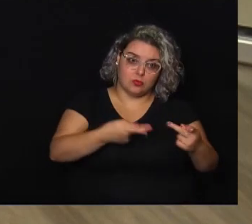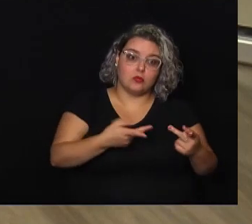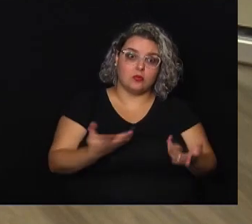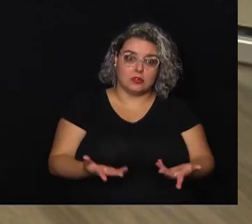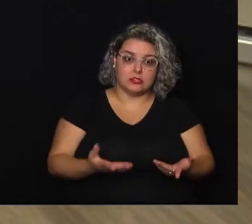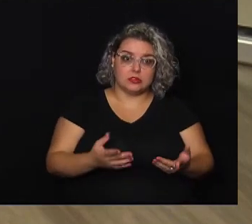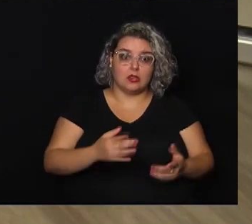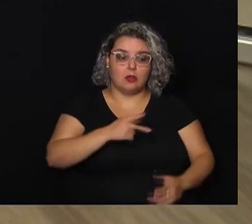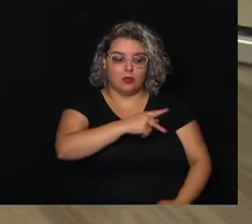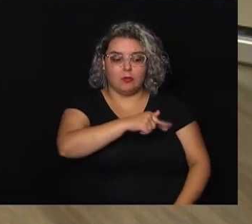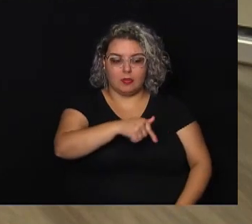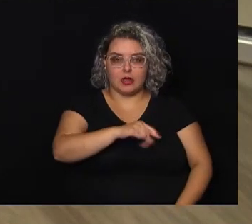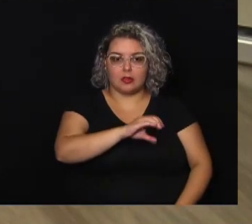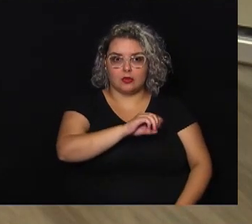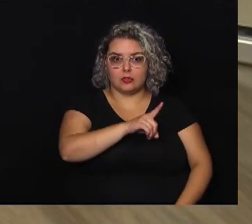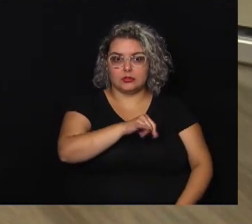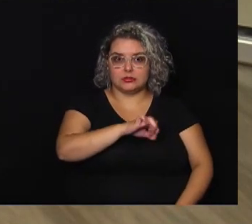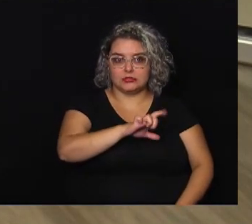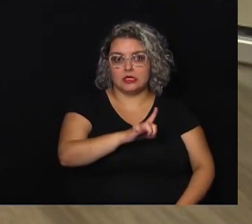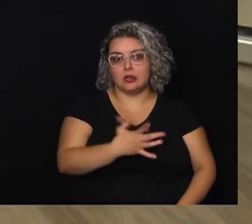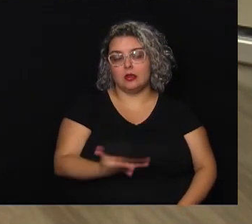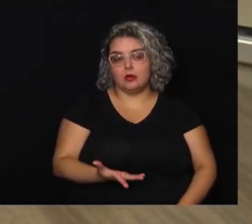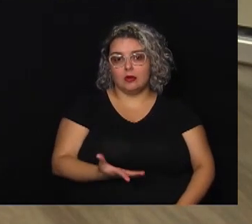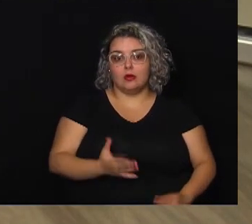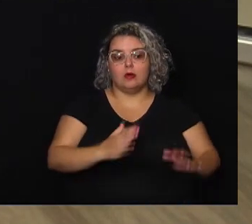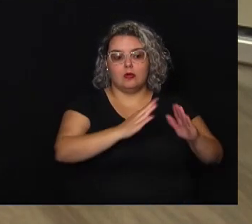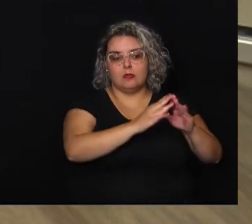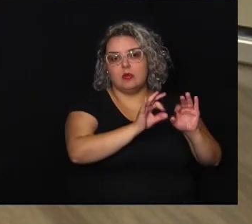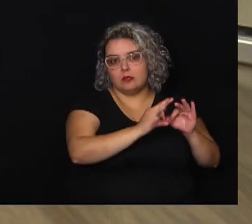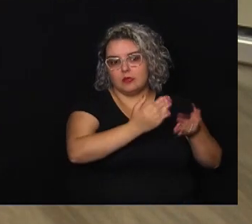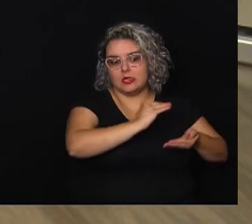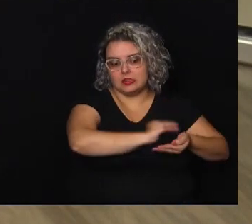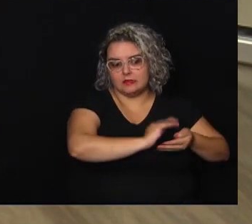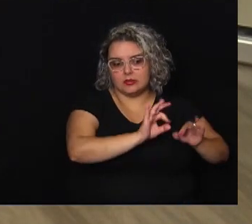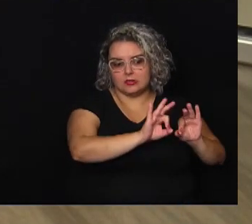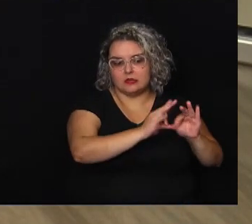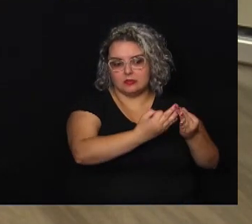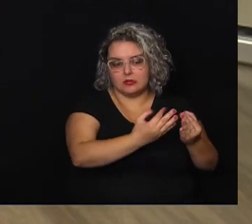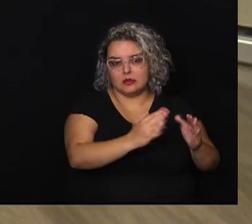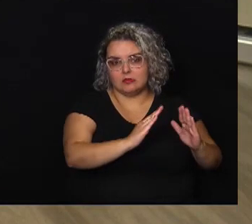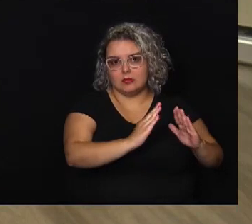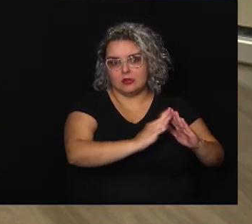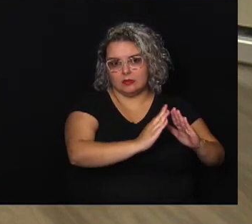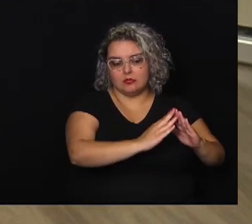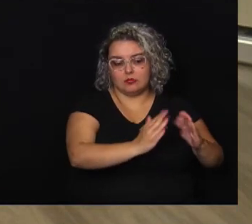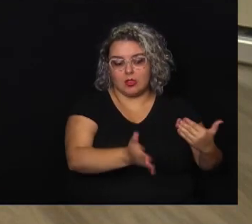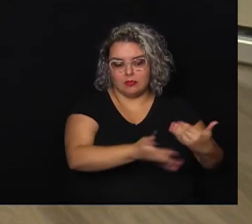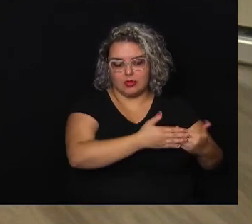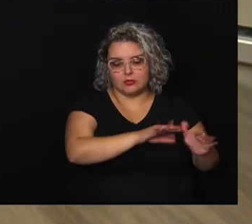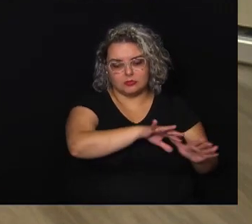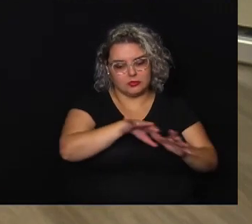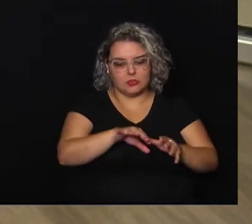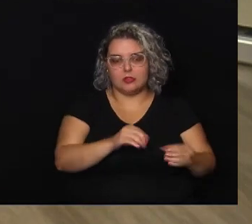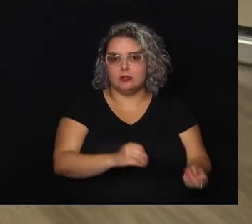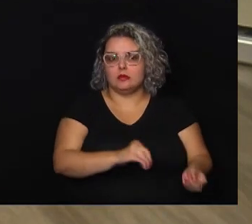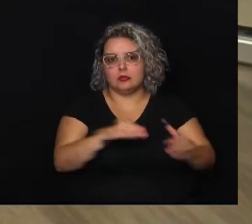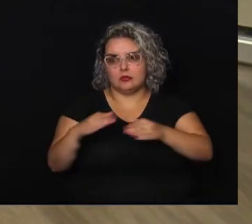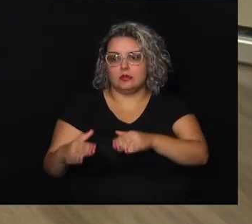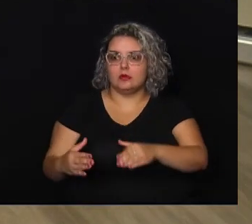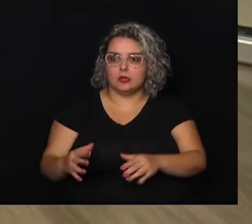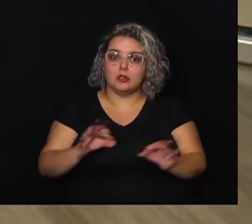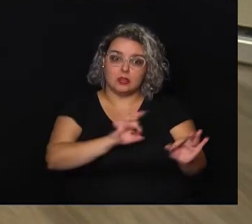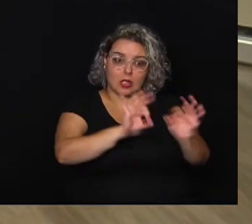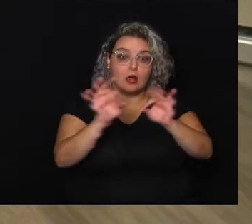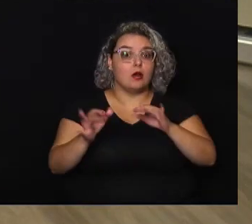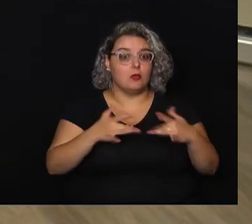né? A Defesa Civil interditou a residência dela, teve que ir para um outro local. E a gente acompanhou uma doação que foi